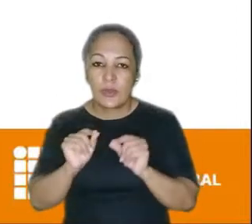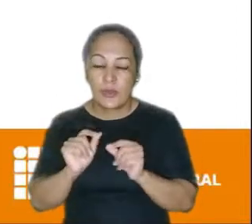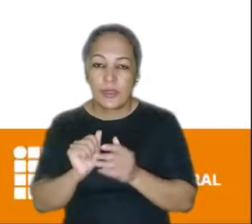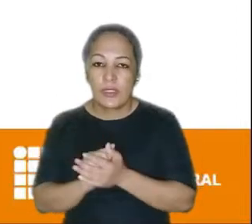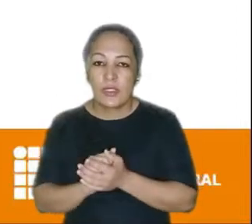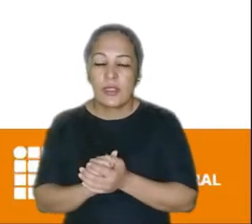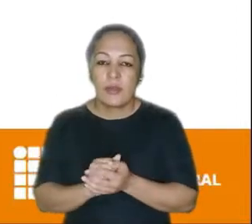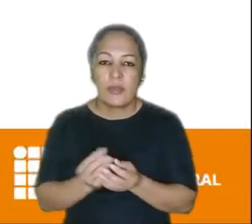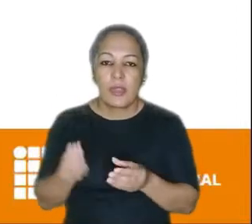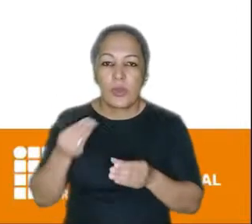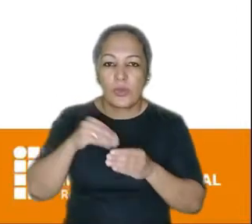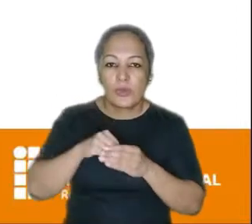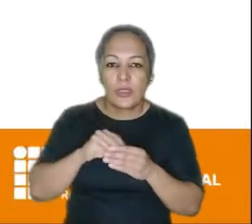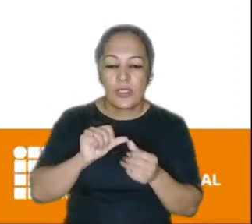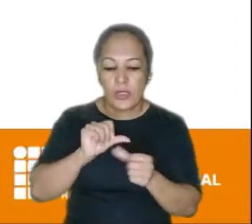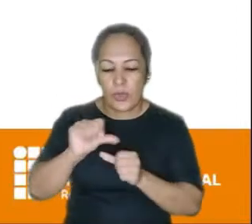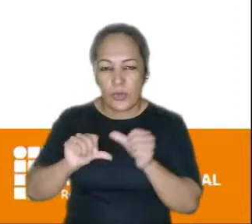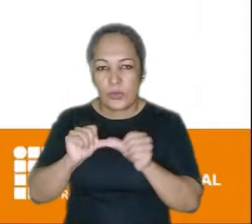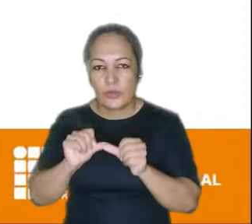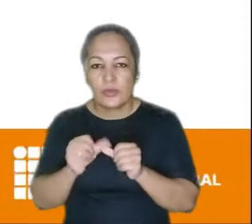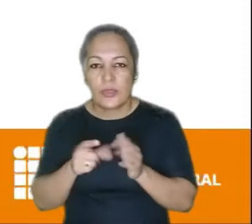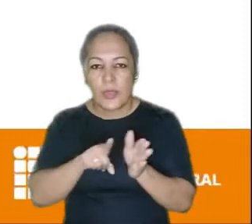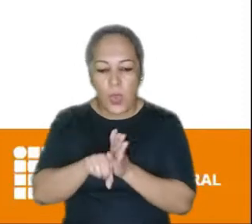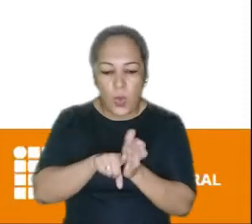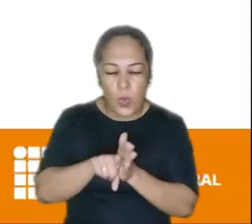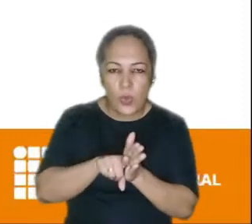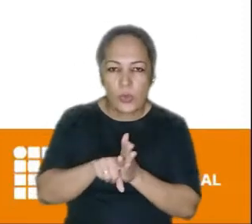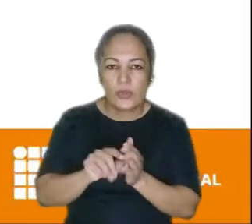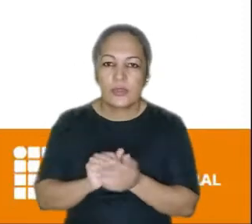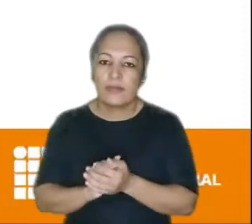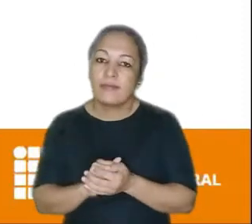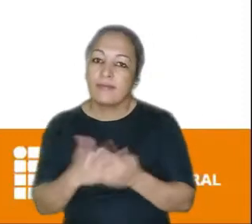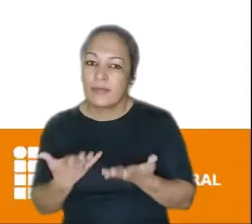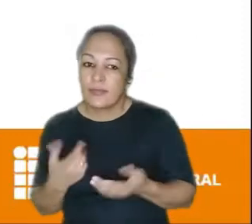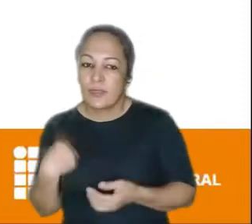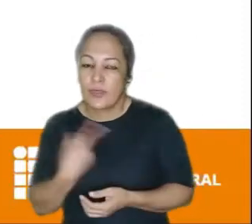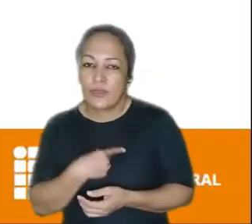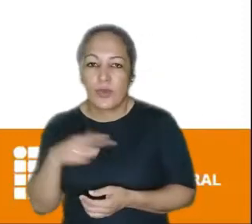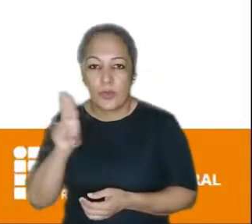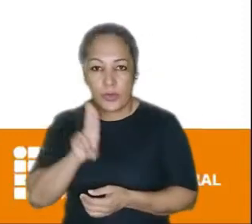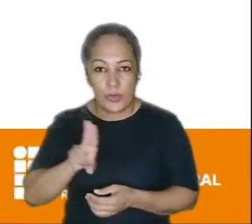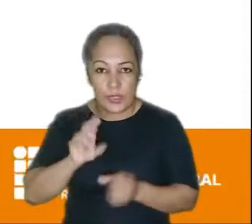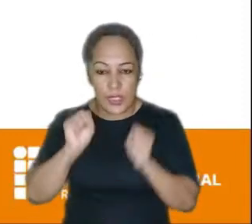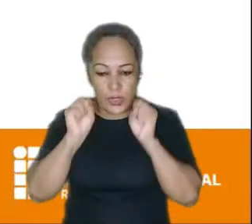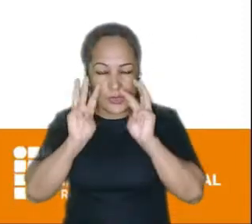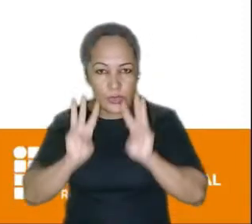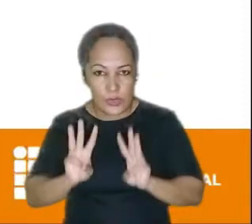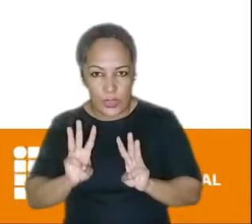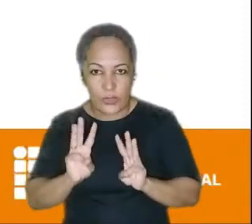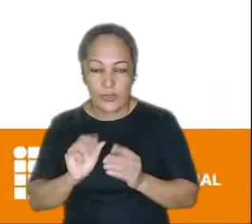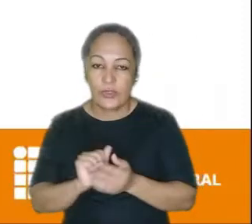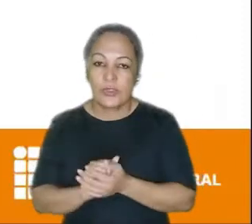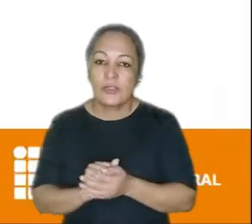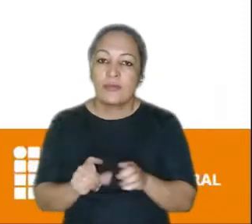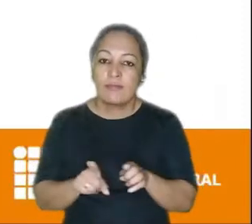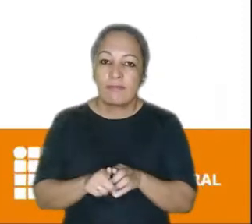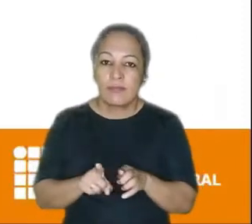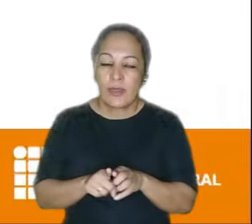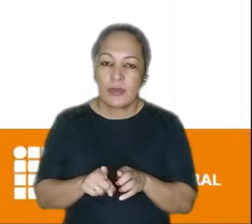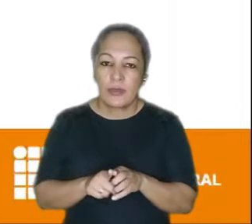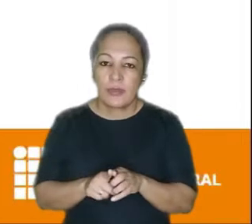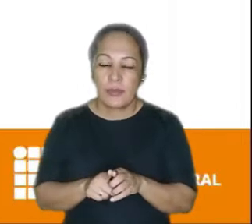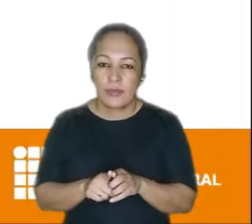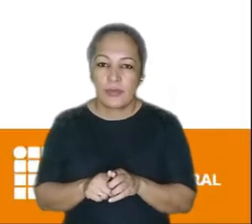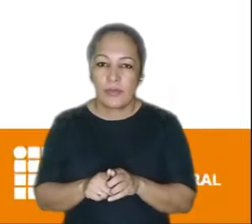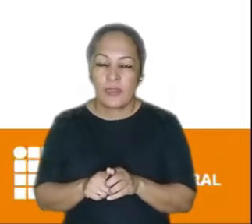consultar os dados, ok? Então, a gente vai usar o software através de uma interface, tá? A interface de